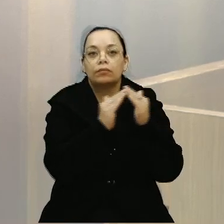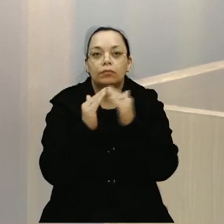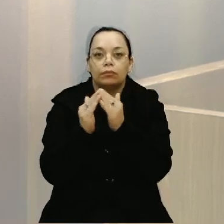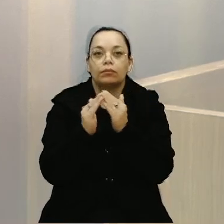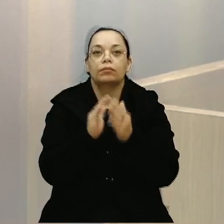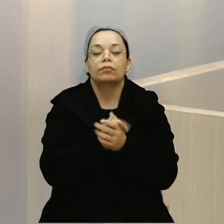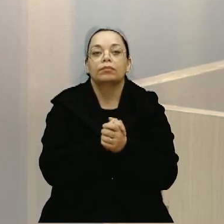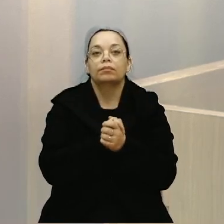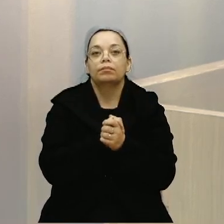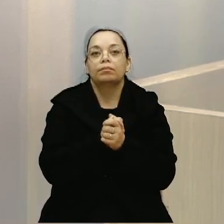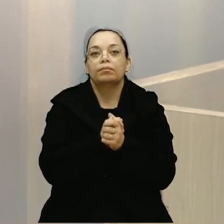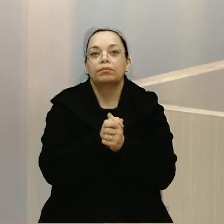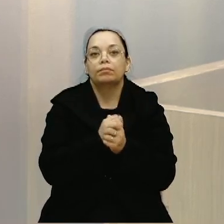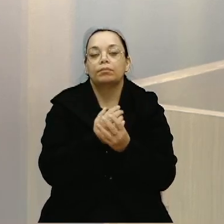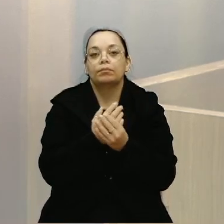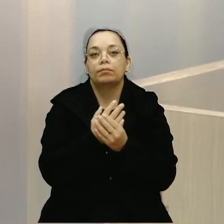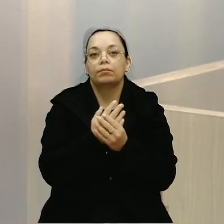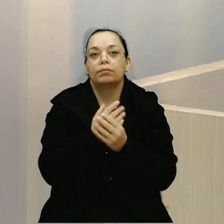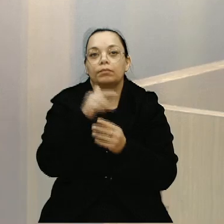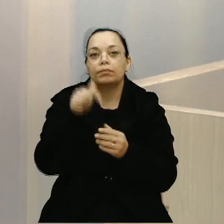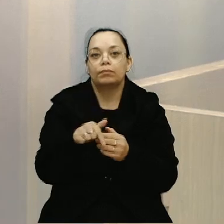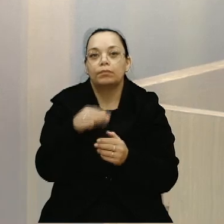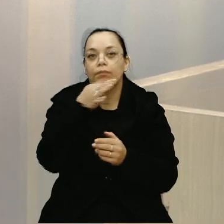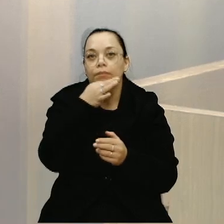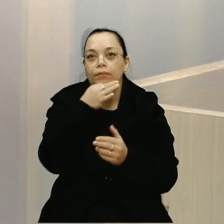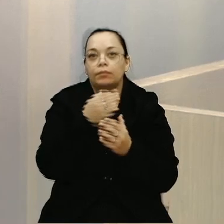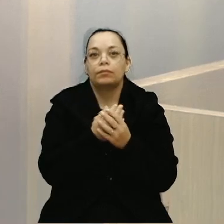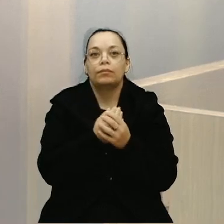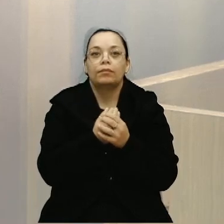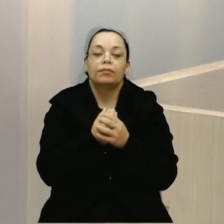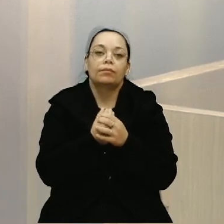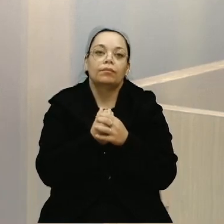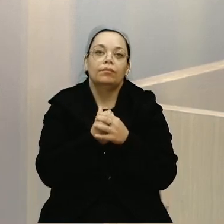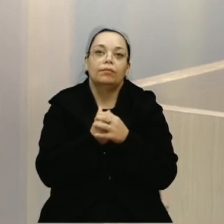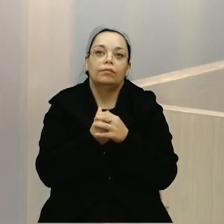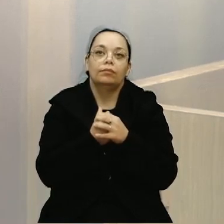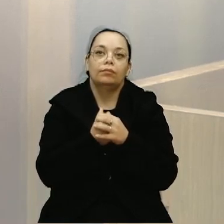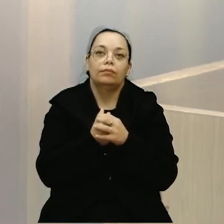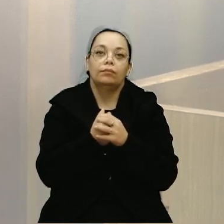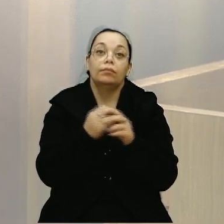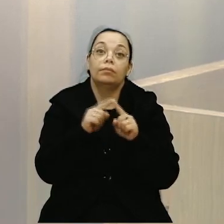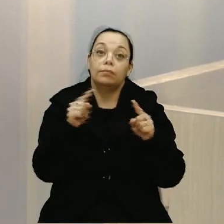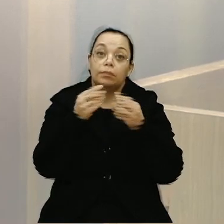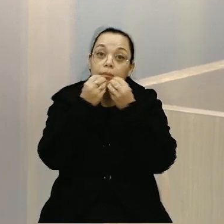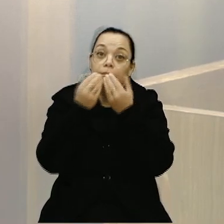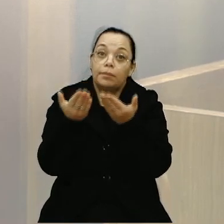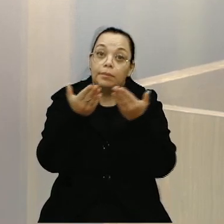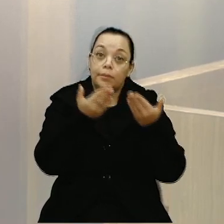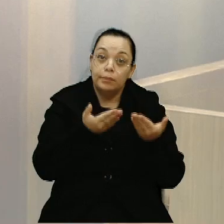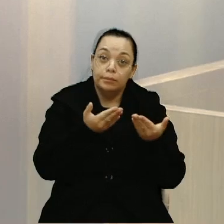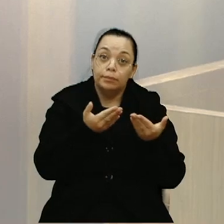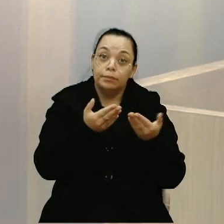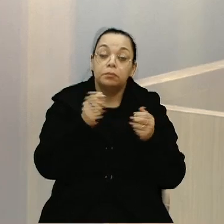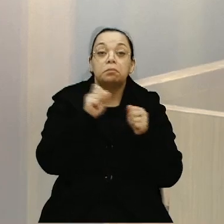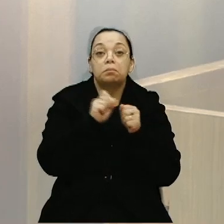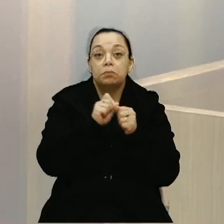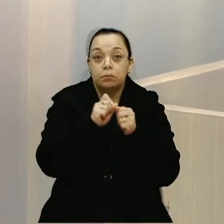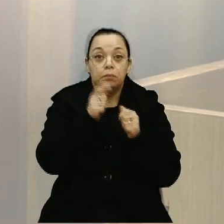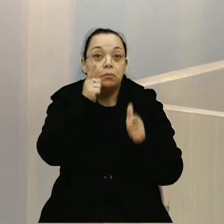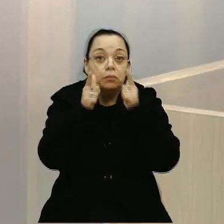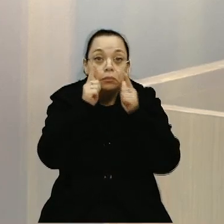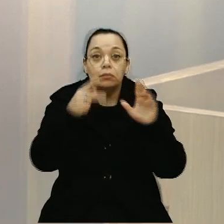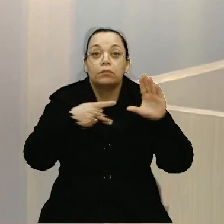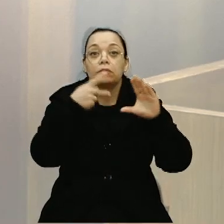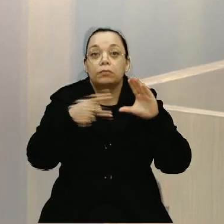essas pessoas morar aqui na cidade de Caxias do Sul? Mas que seja bem-vindo, pessoal. O que a gente puder fazer, Câmara de